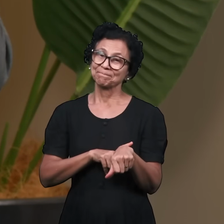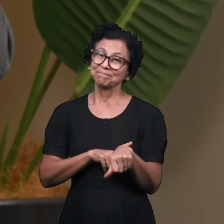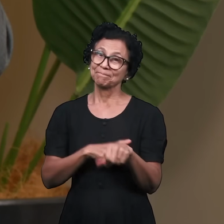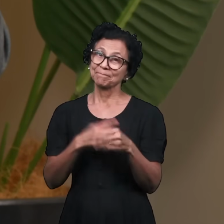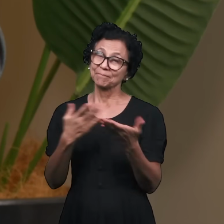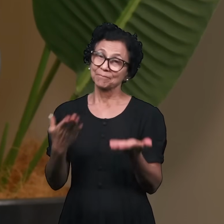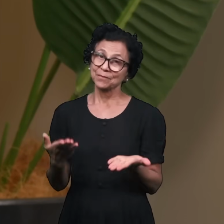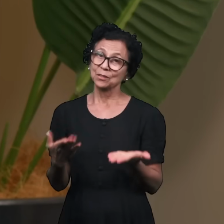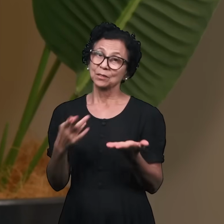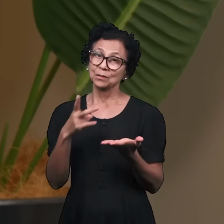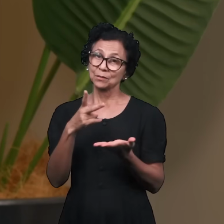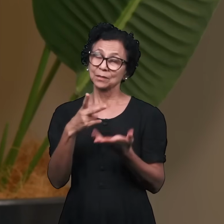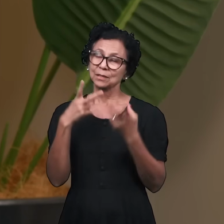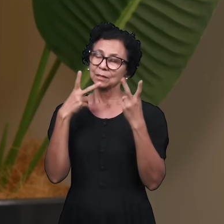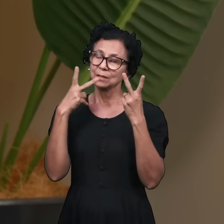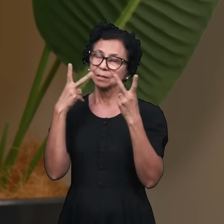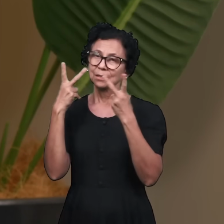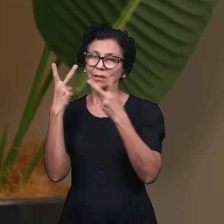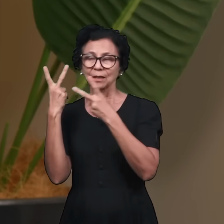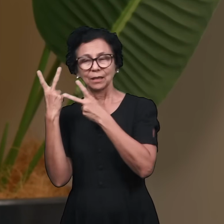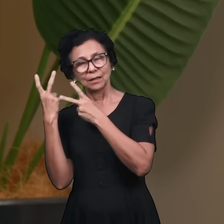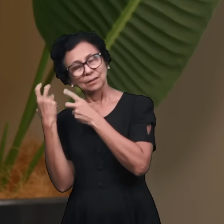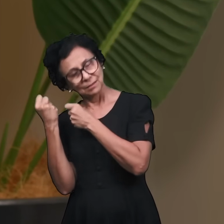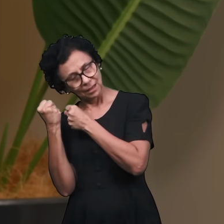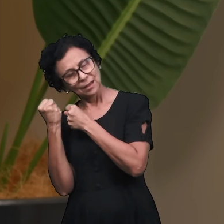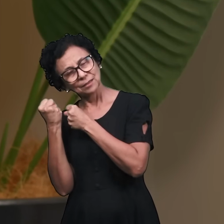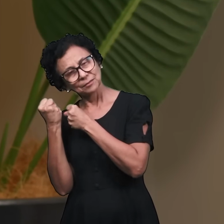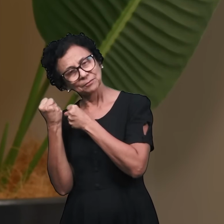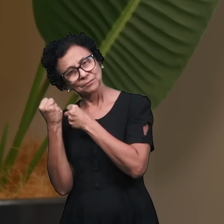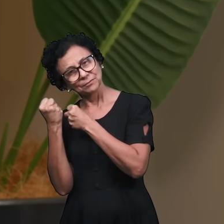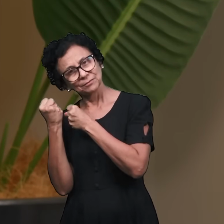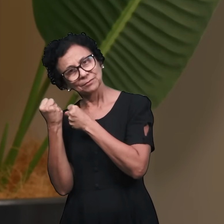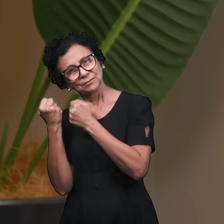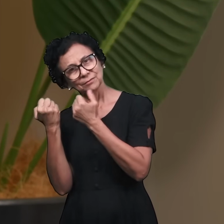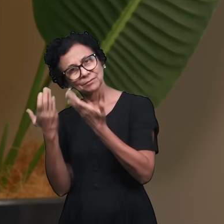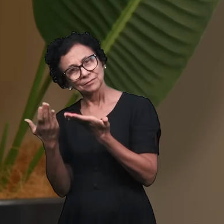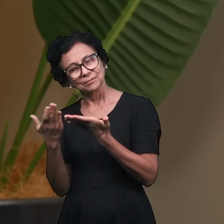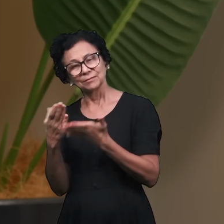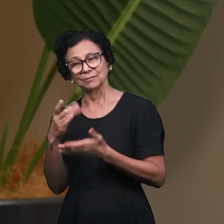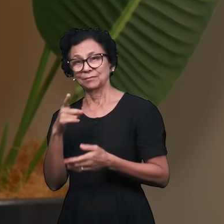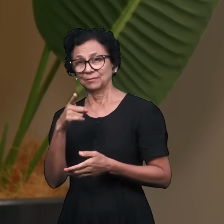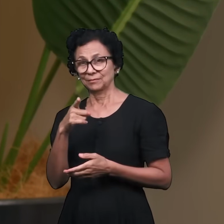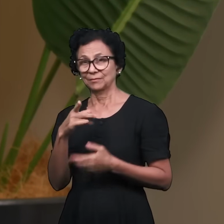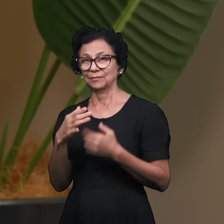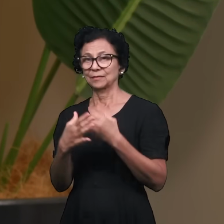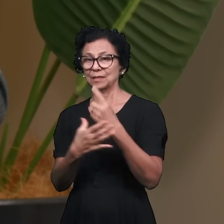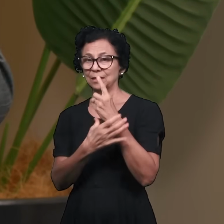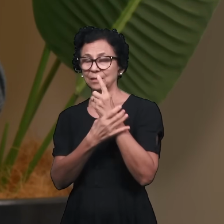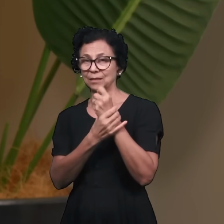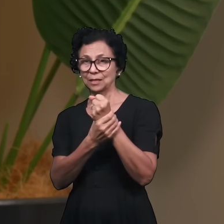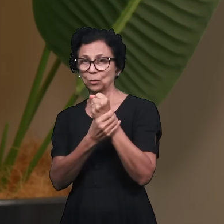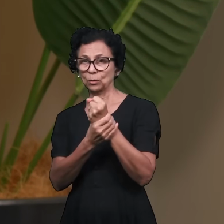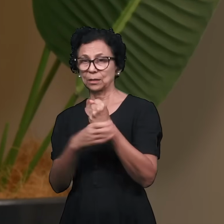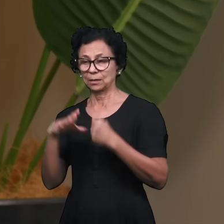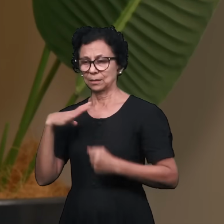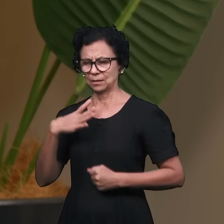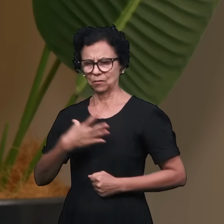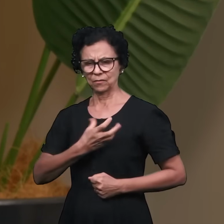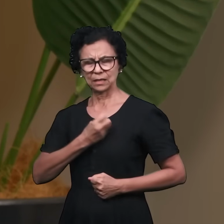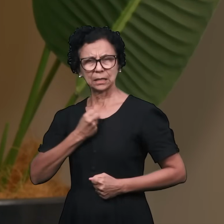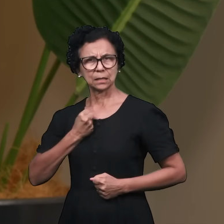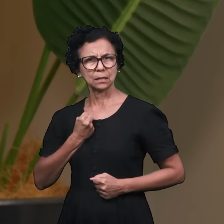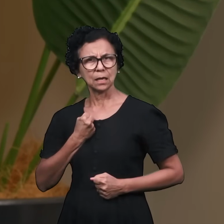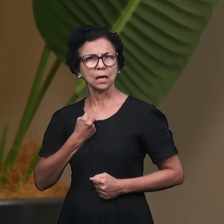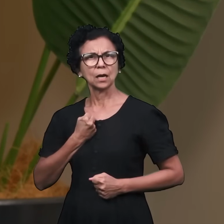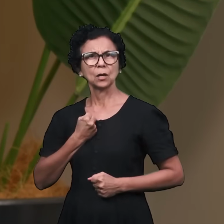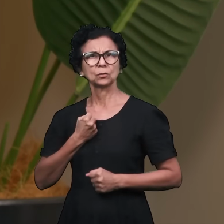tudo aquilo que nos trouxe até ali vai nos guardar, vai guardar a nossa salvação, a nossa integridade, a